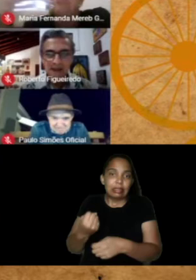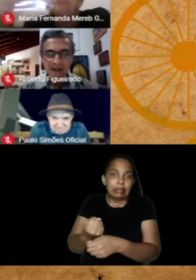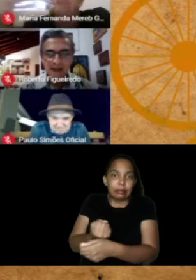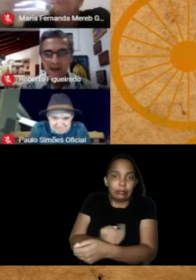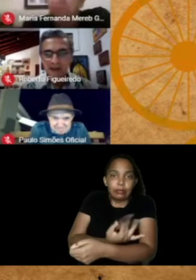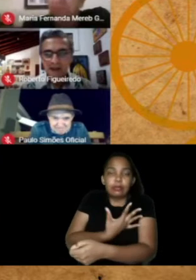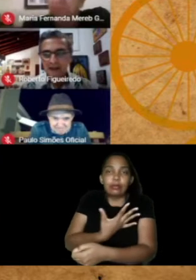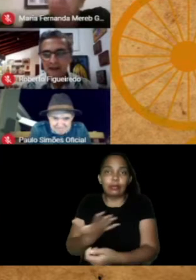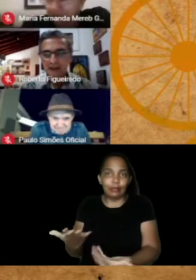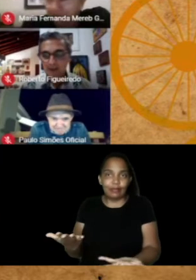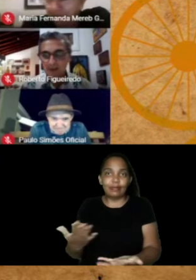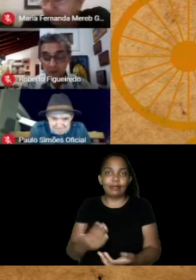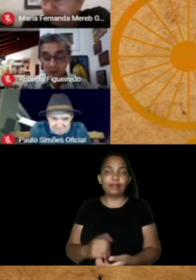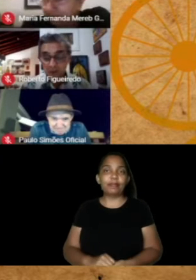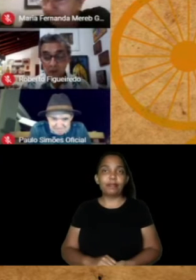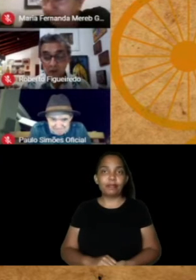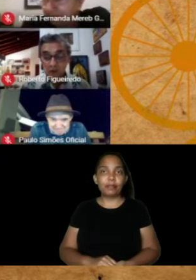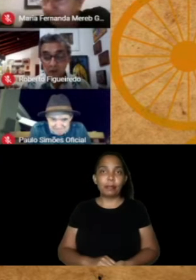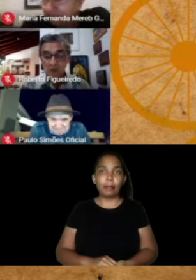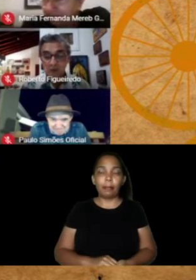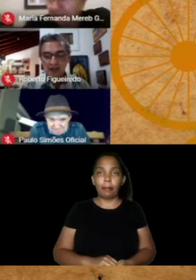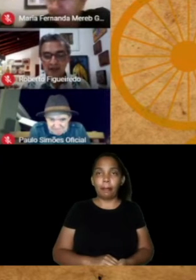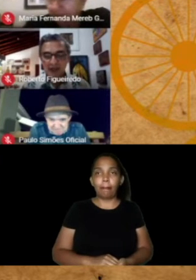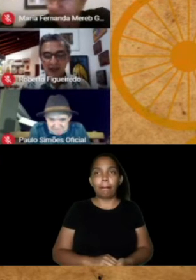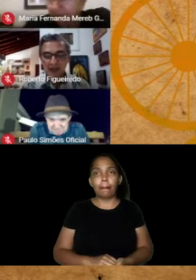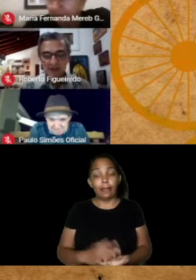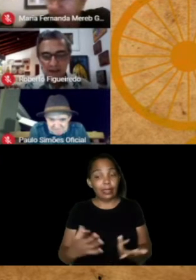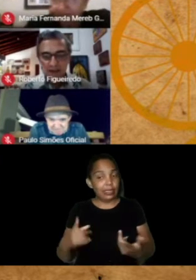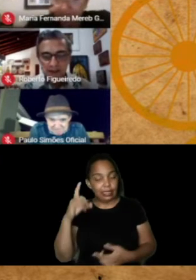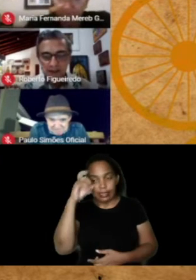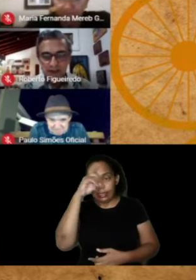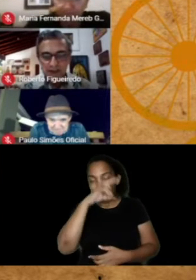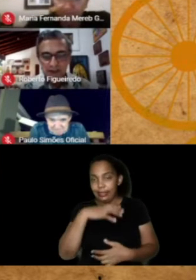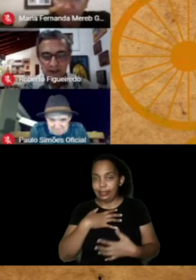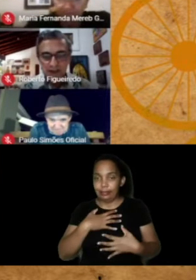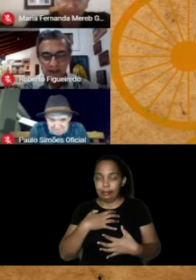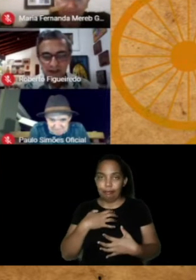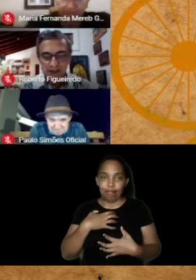né? É muito complicado.